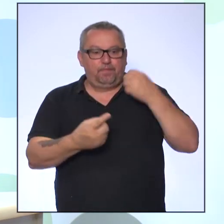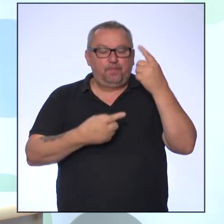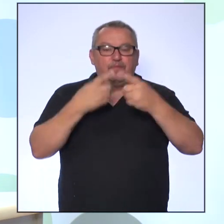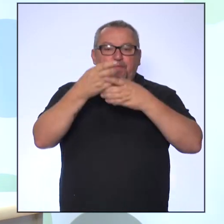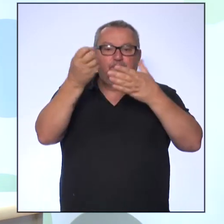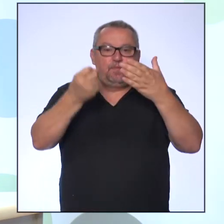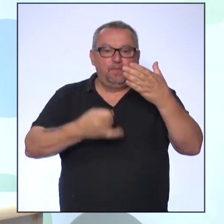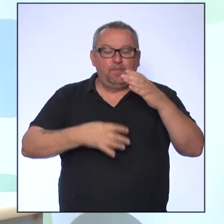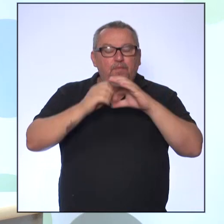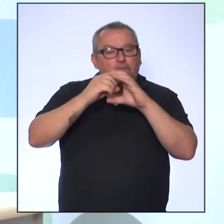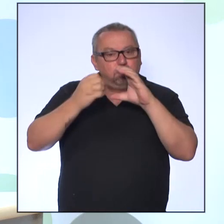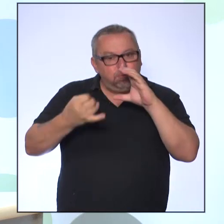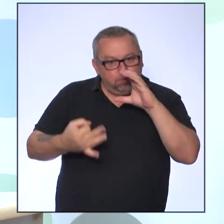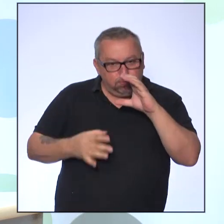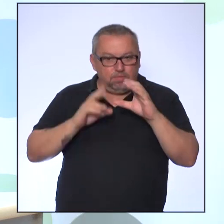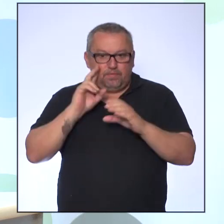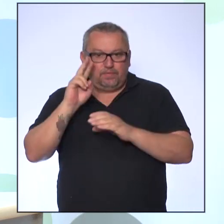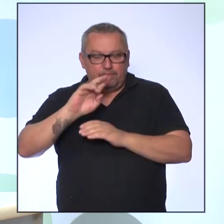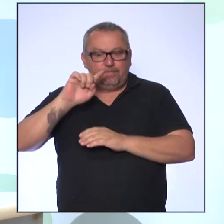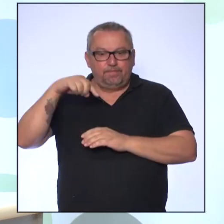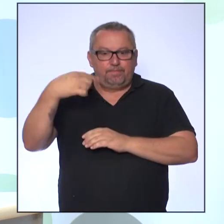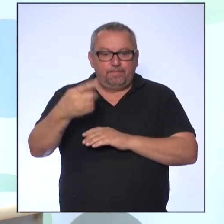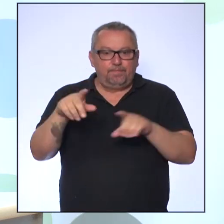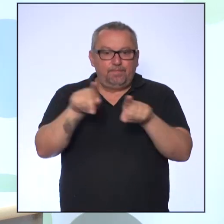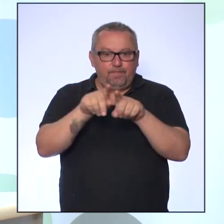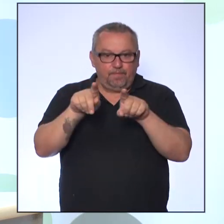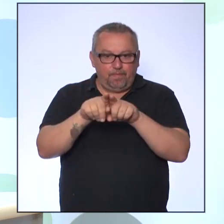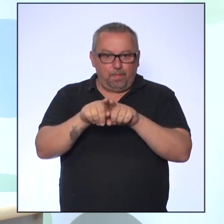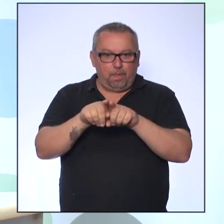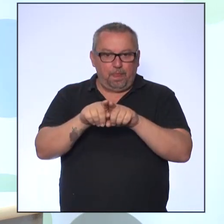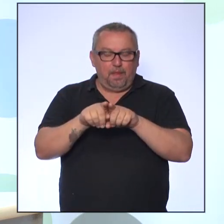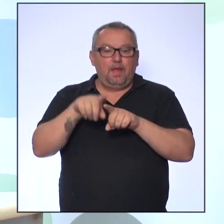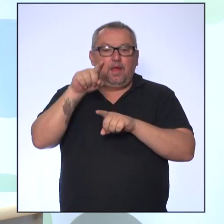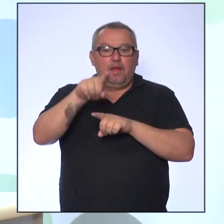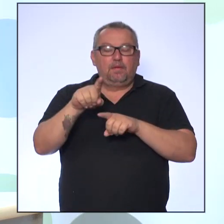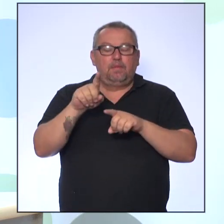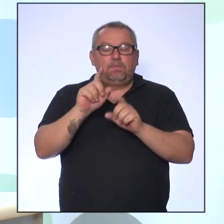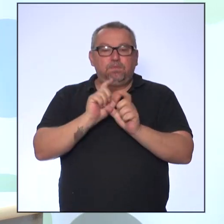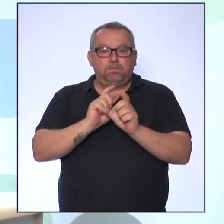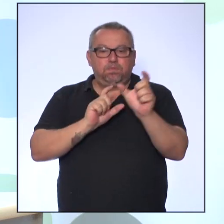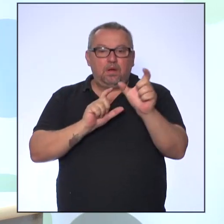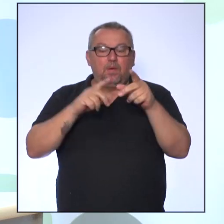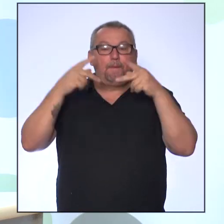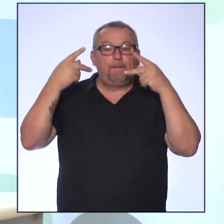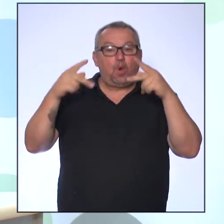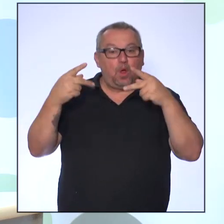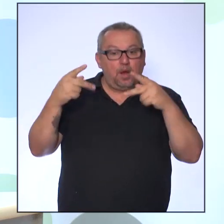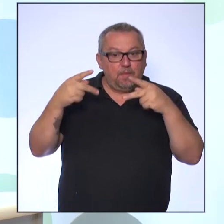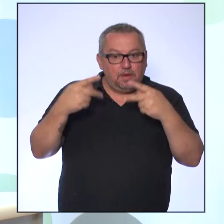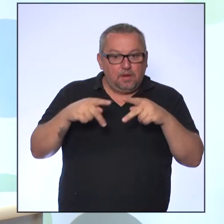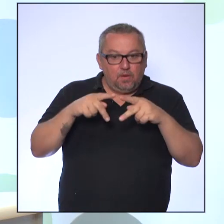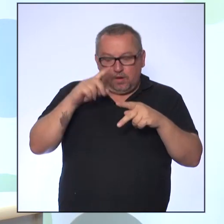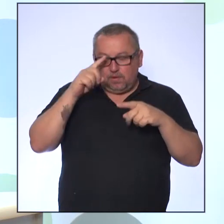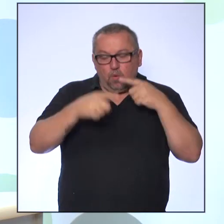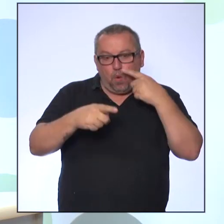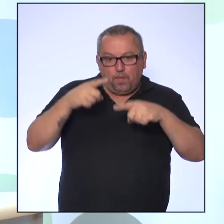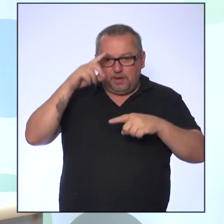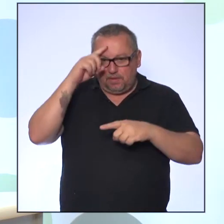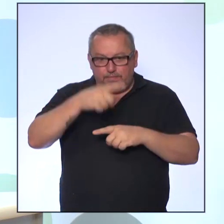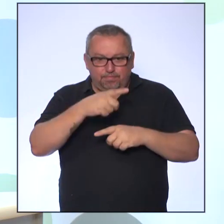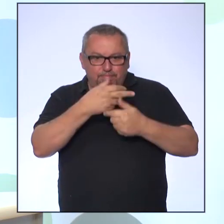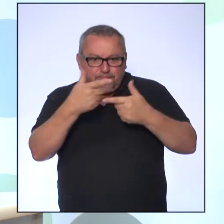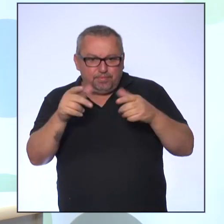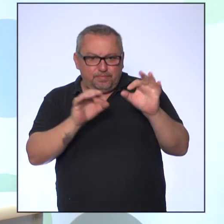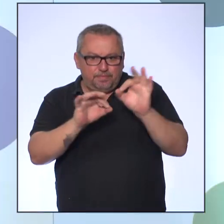definições, algumas coisas que nós vamos ver a seguir, e essa parte, por exemplo, essa parte de programação são os comandos, né, Rafa? Então nós temos